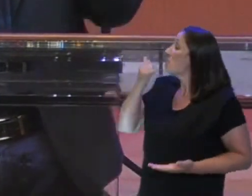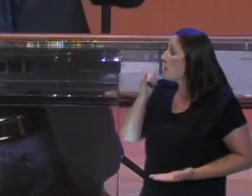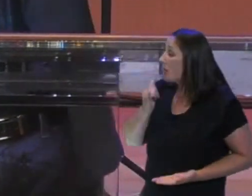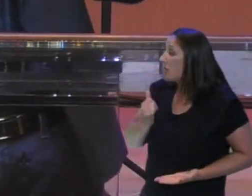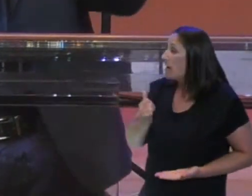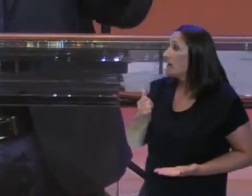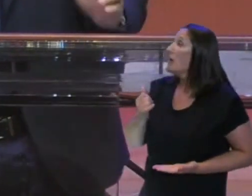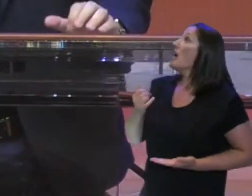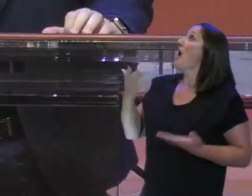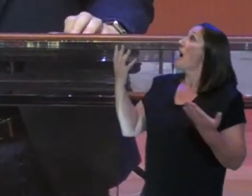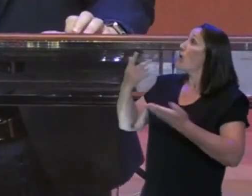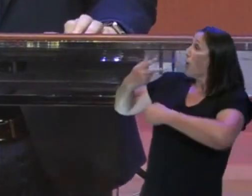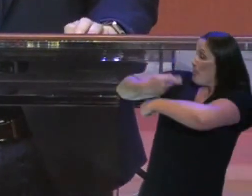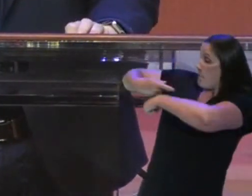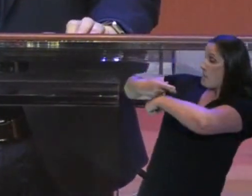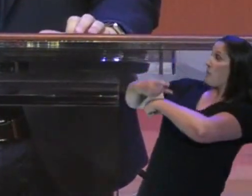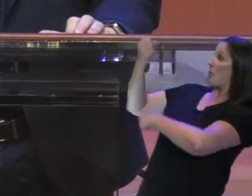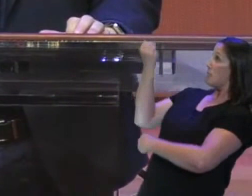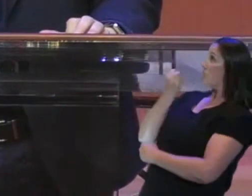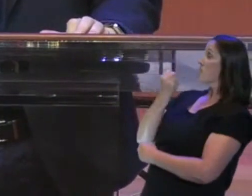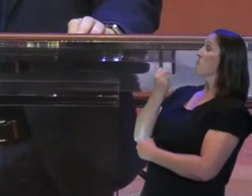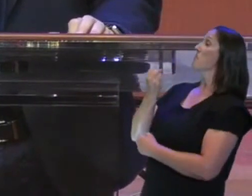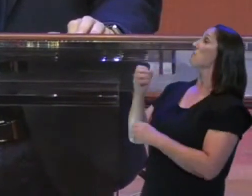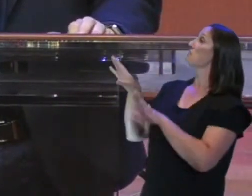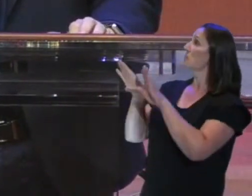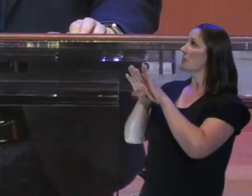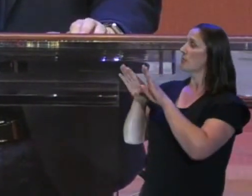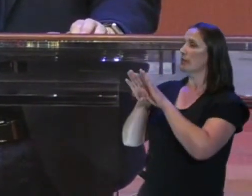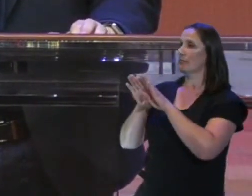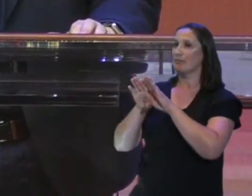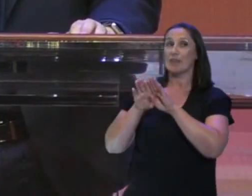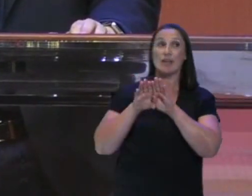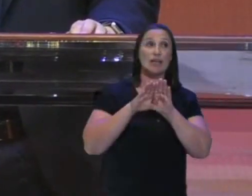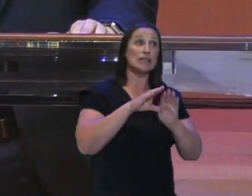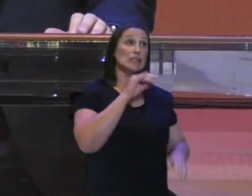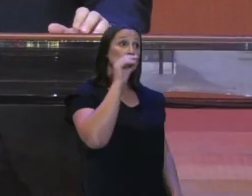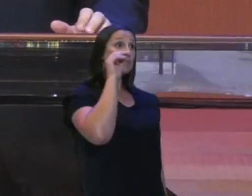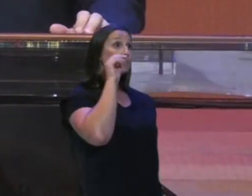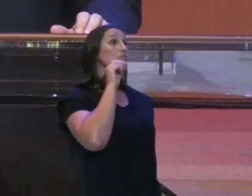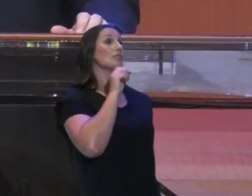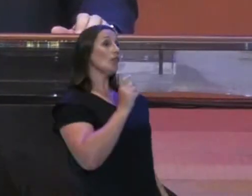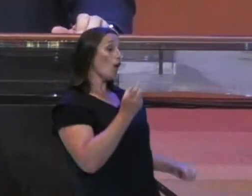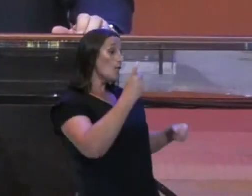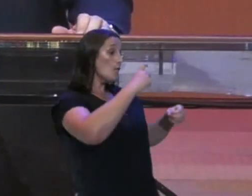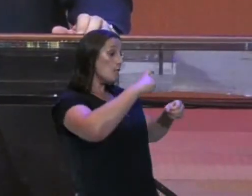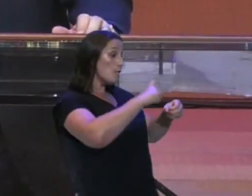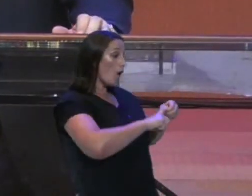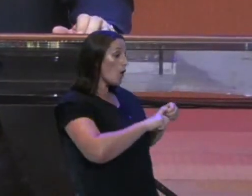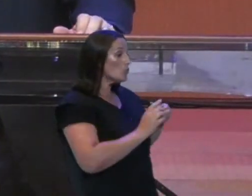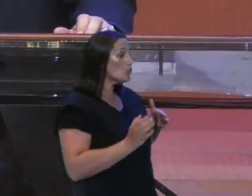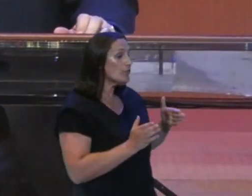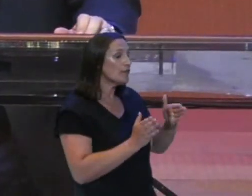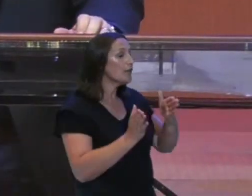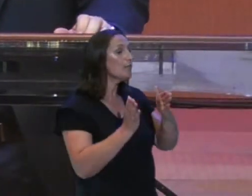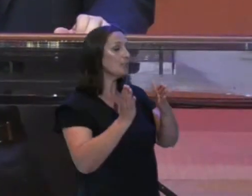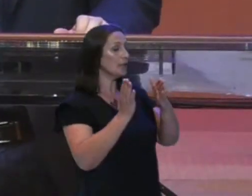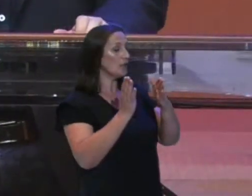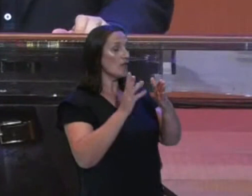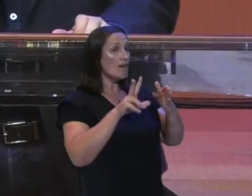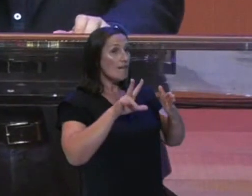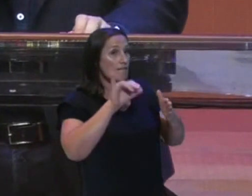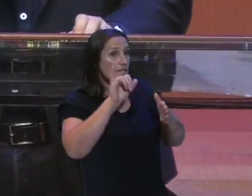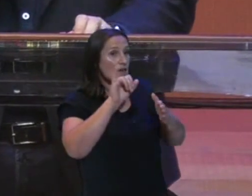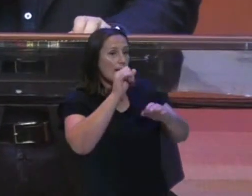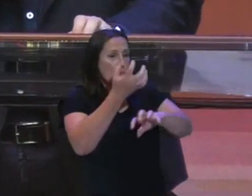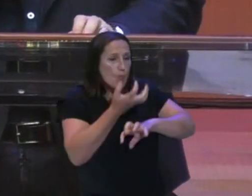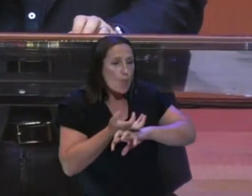estão procurando matar-me. O Senhor lhe disse, volte pelo caminho por onde veio e vá para o